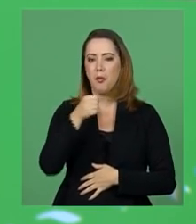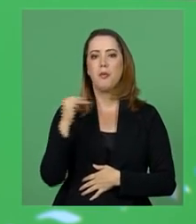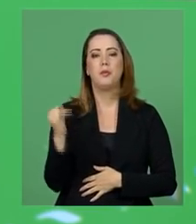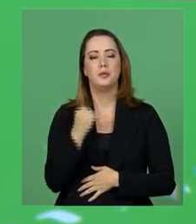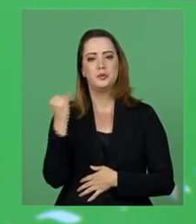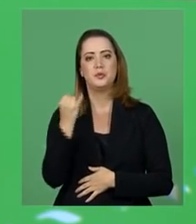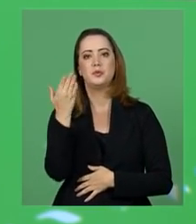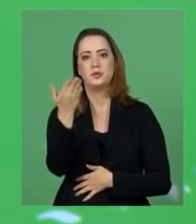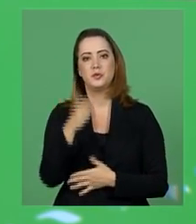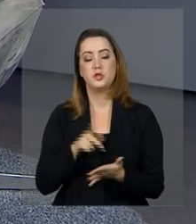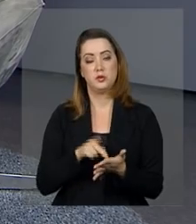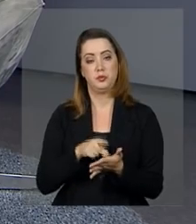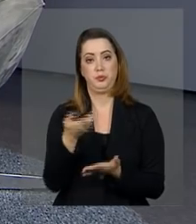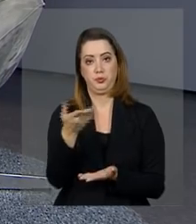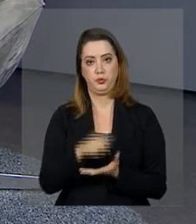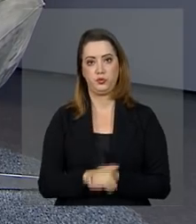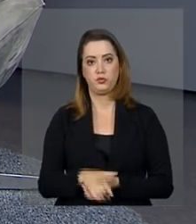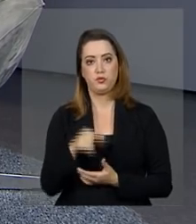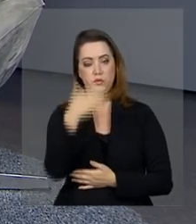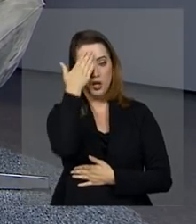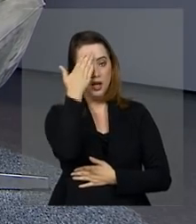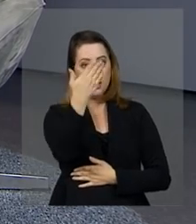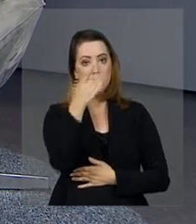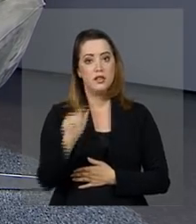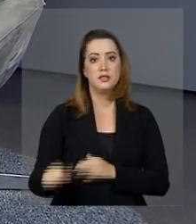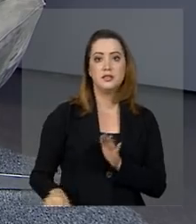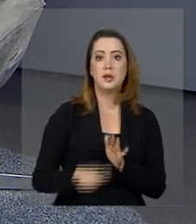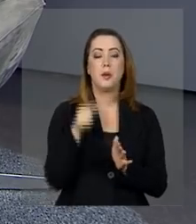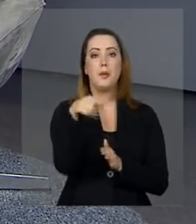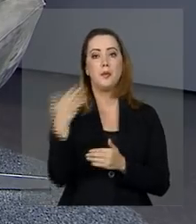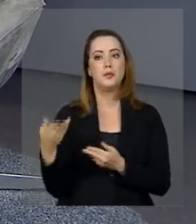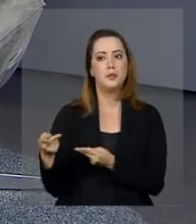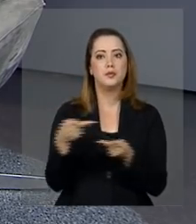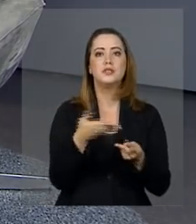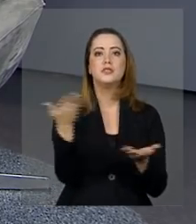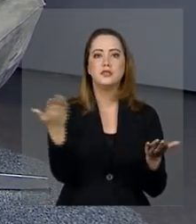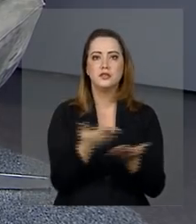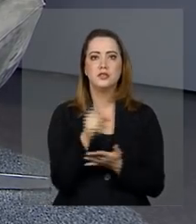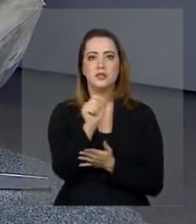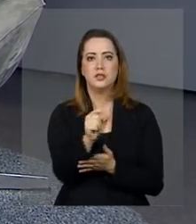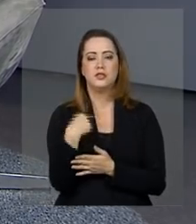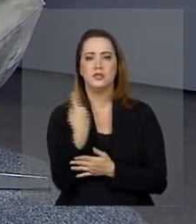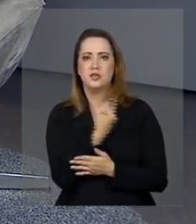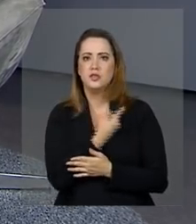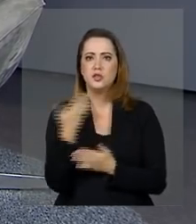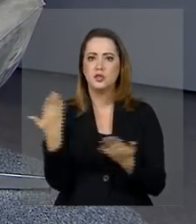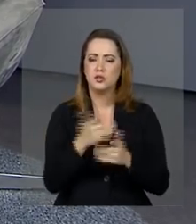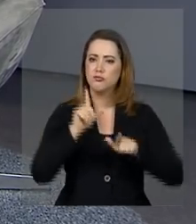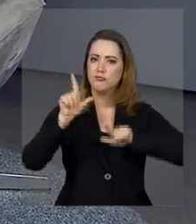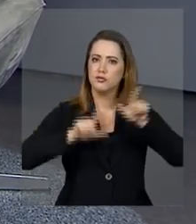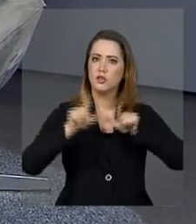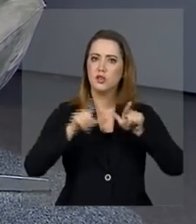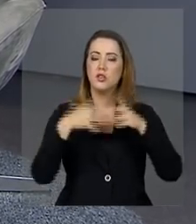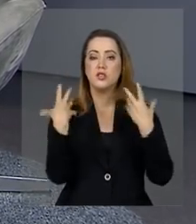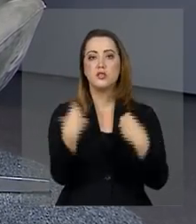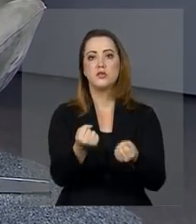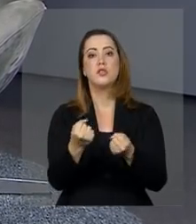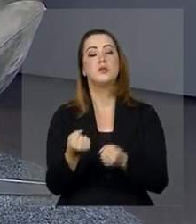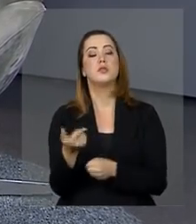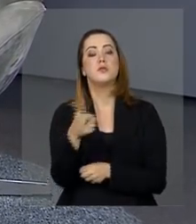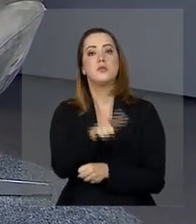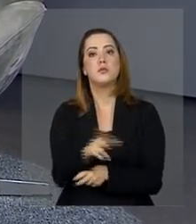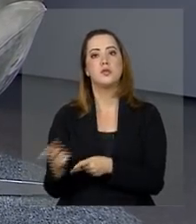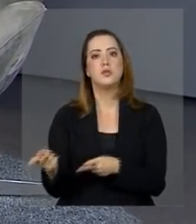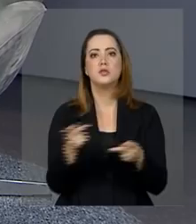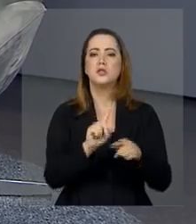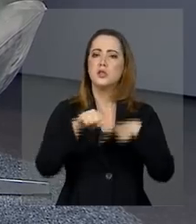verdade? É verdade. Eu vou aproveitar então para agradecer essa primeira participação do senhor aqui com nós nessa transmissão, porque nós vamos receber outros convidados, mas